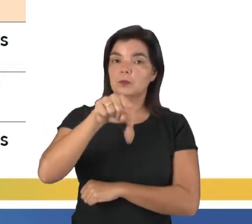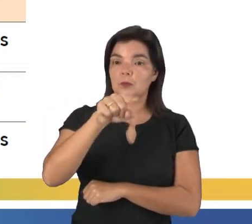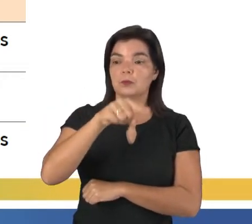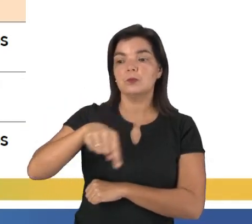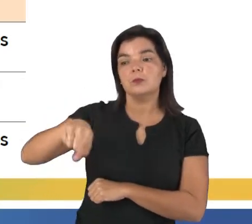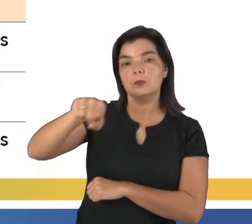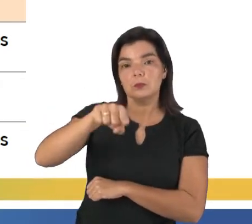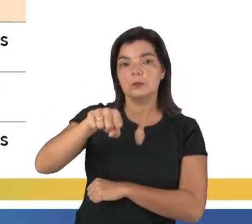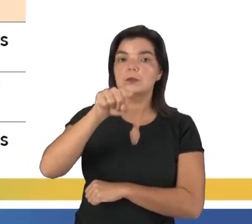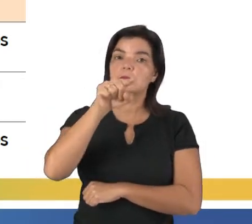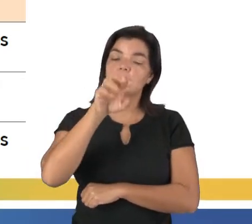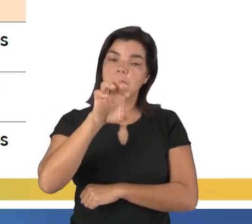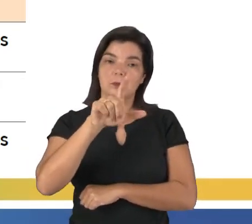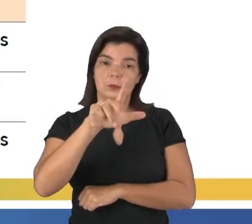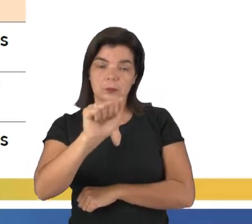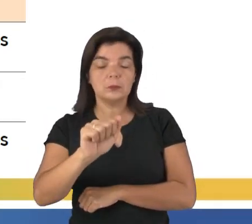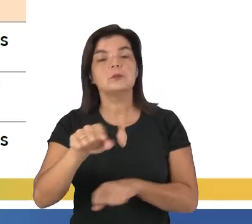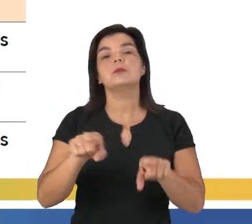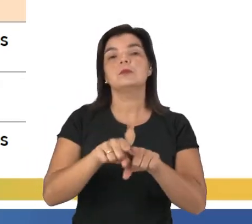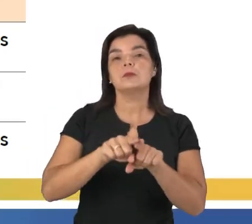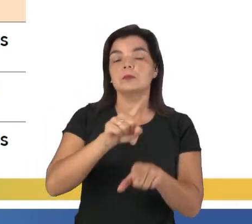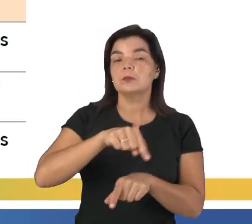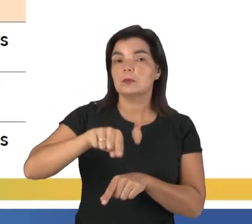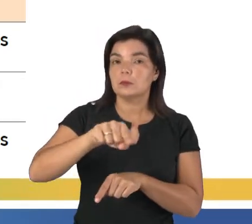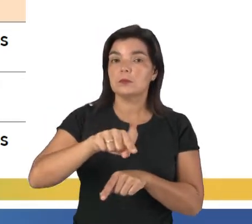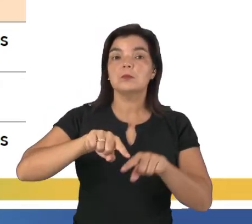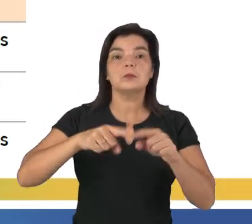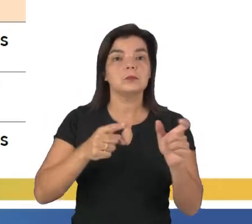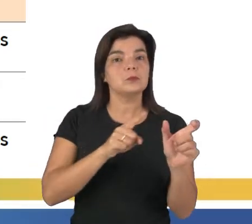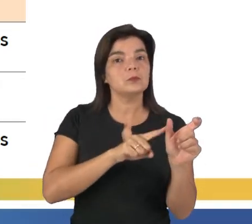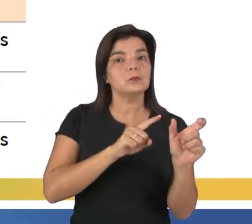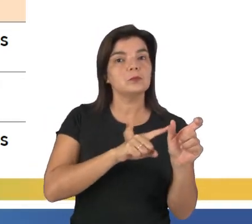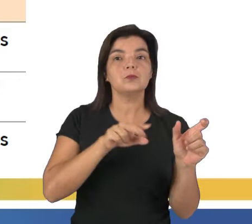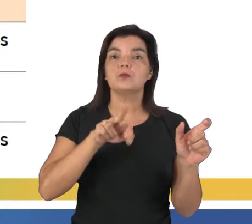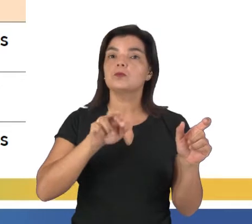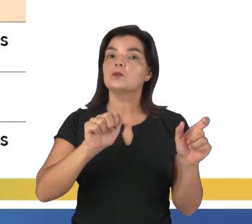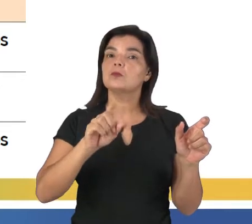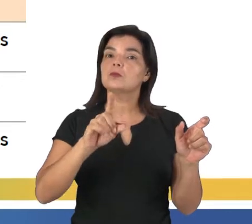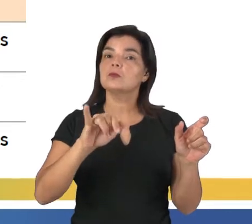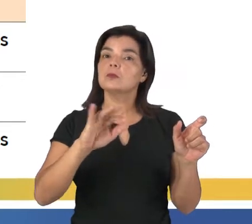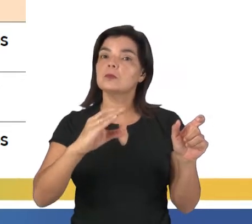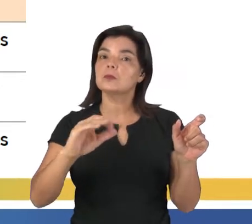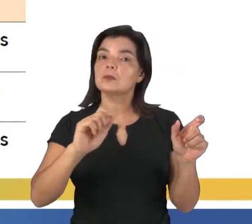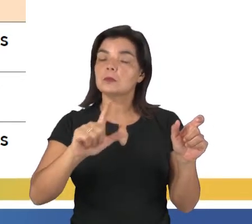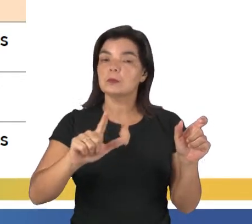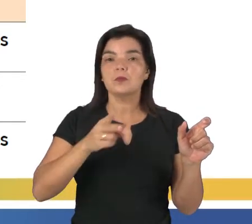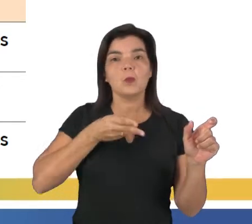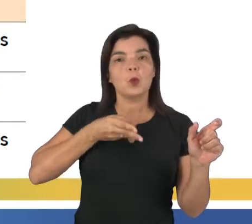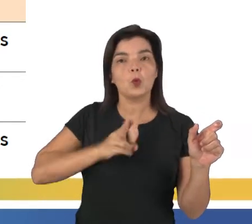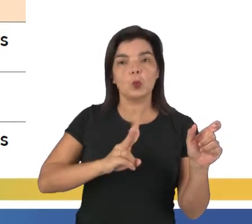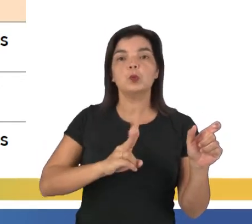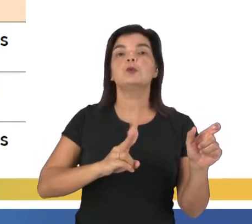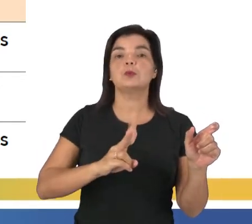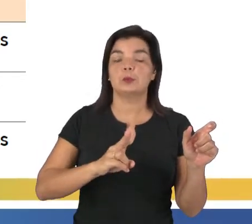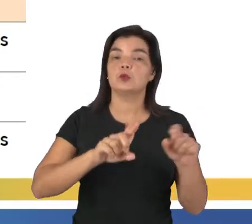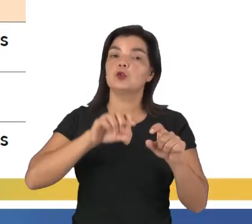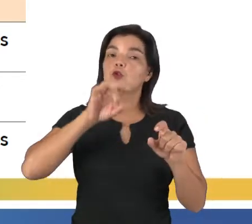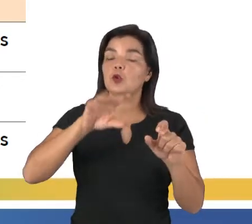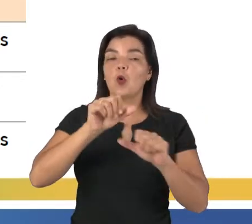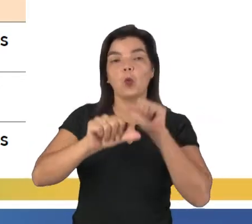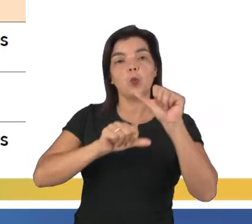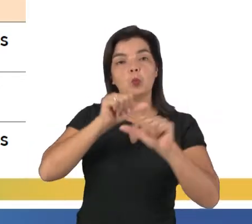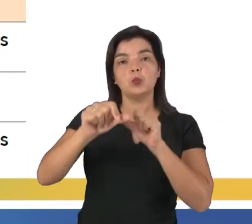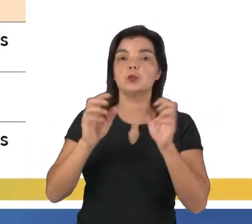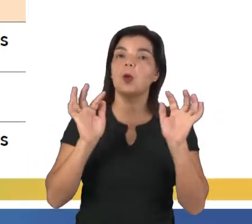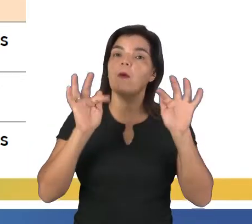ou elas, mas o radical se mantém o mesmo, ele se conserva intacto. Ó. Observe na primeira, segunda, terceira, do singular